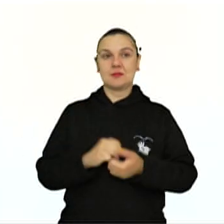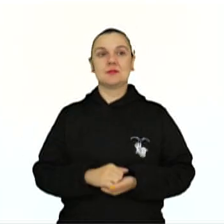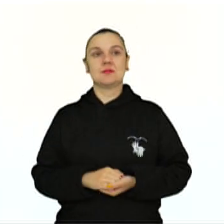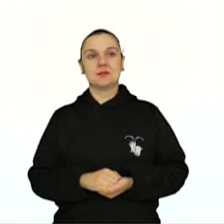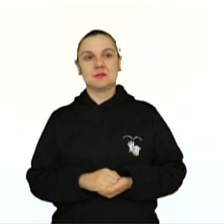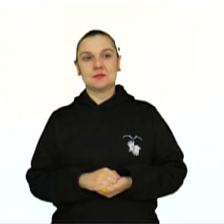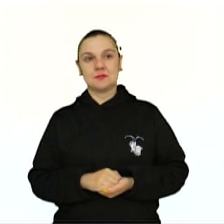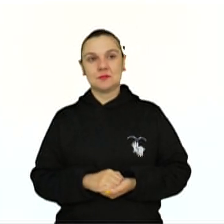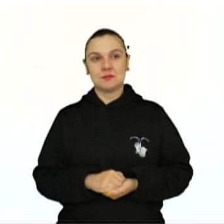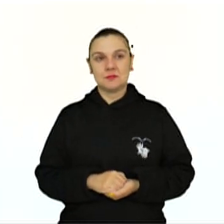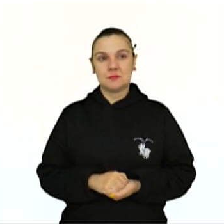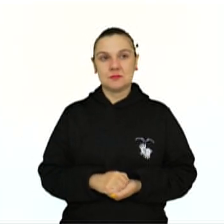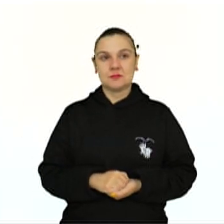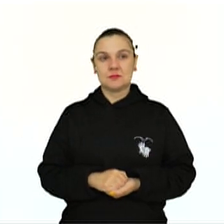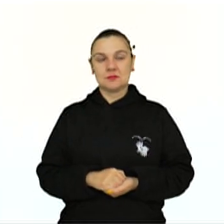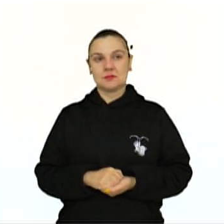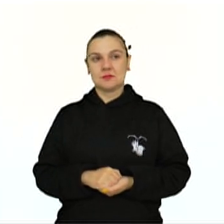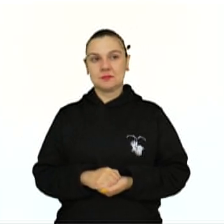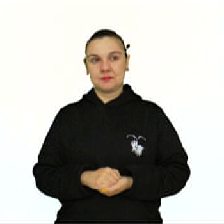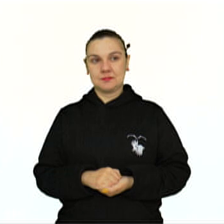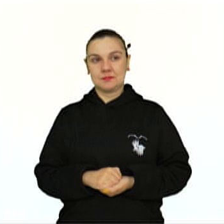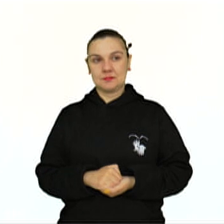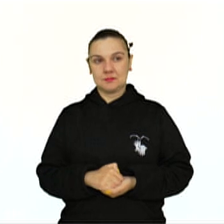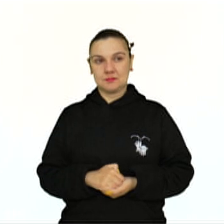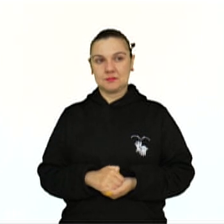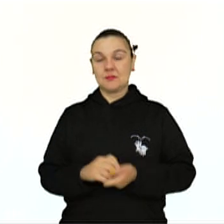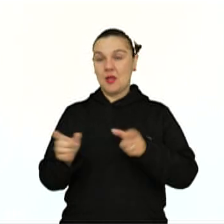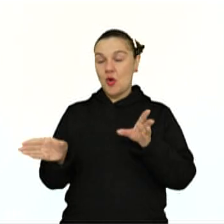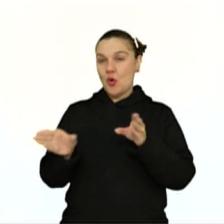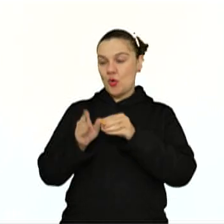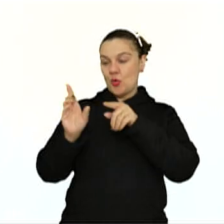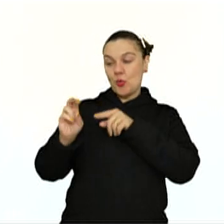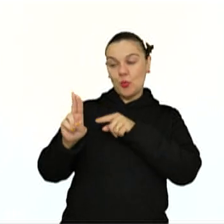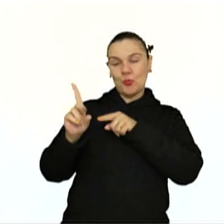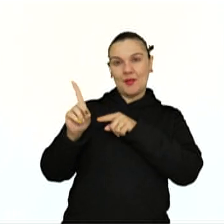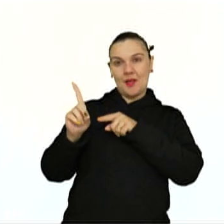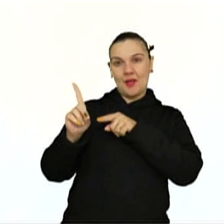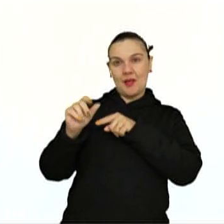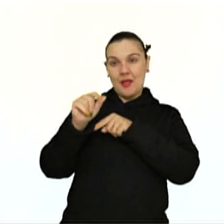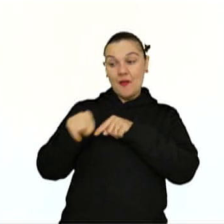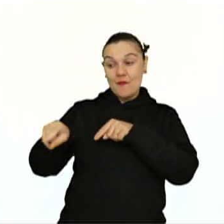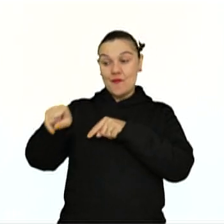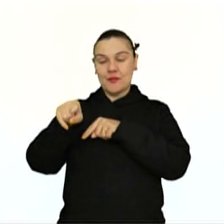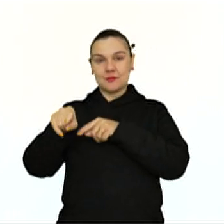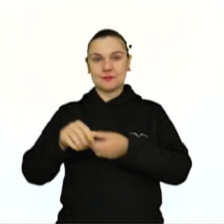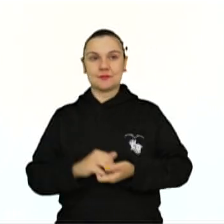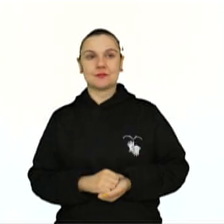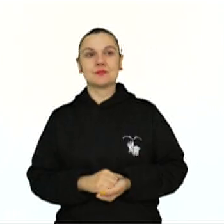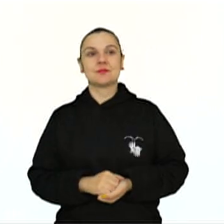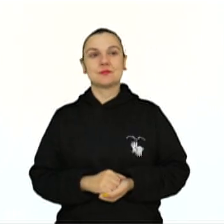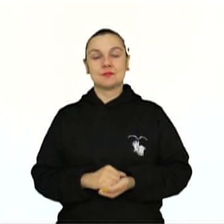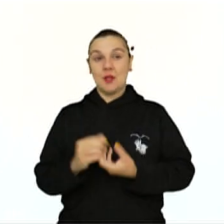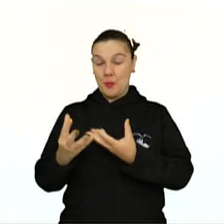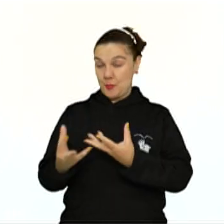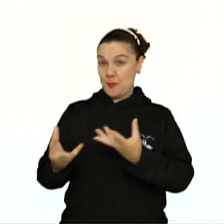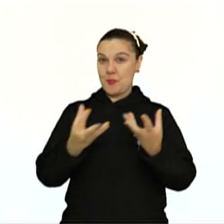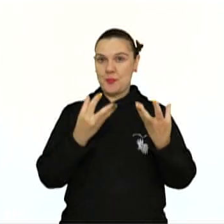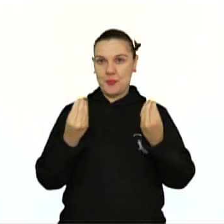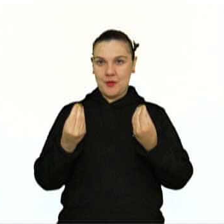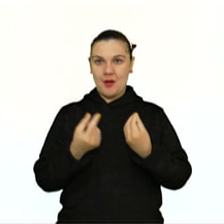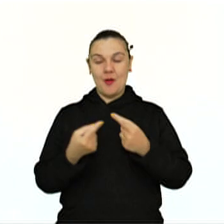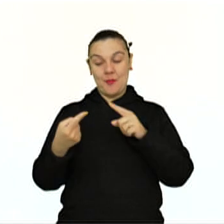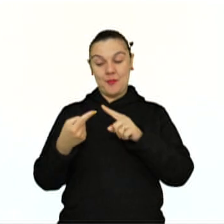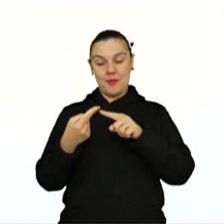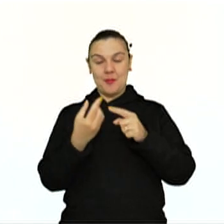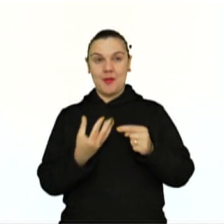ele. Ela ou os T, que está representado aqui abreviado com o D, certo? E vamos para o plural. Primeira pessoa